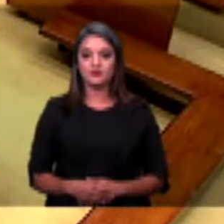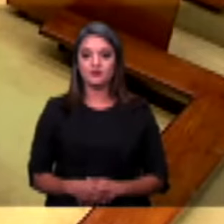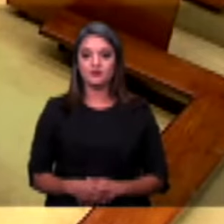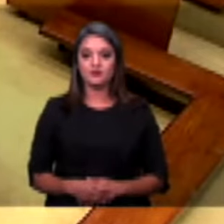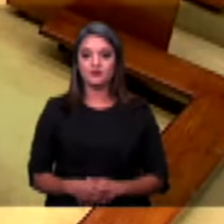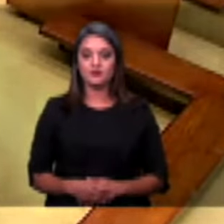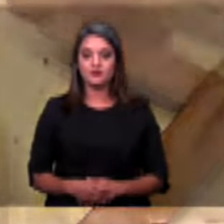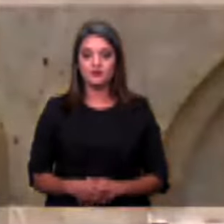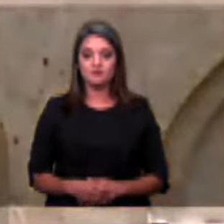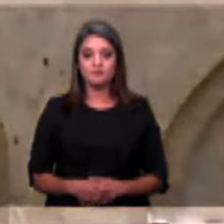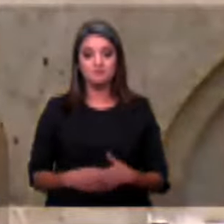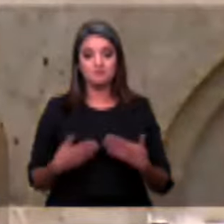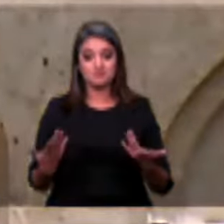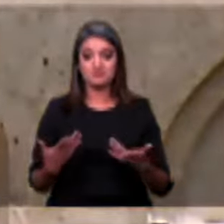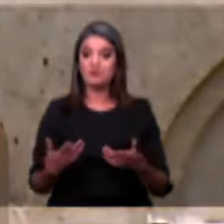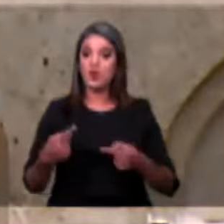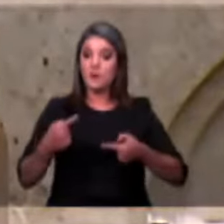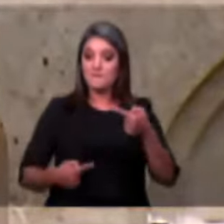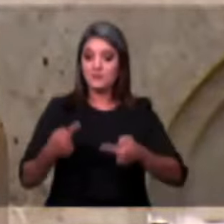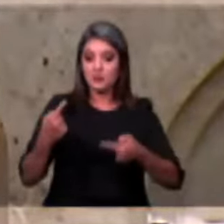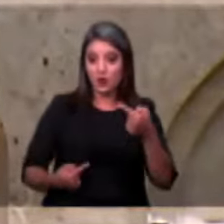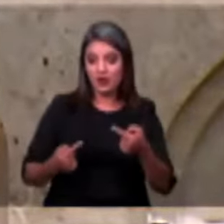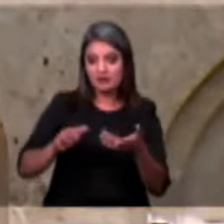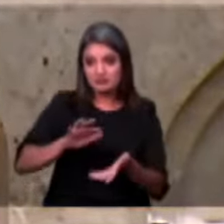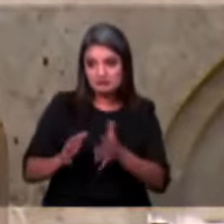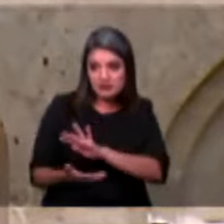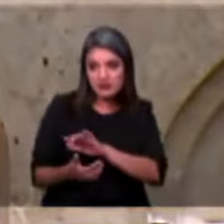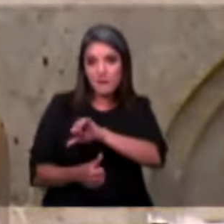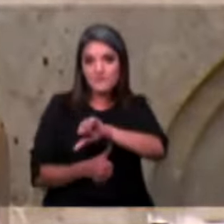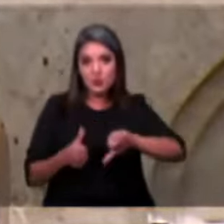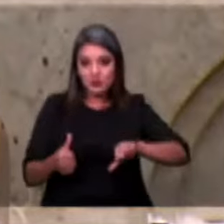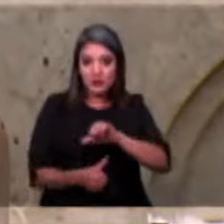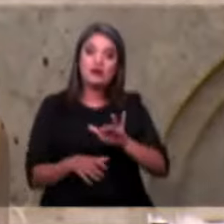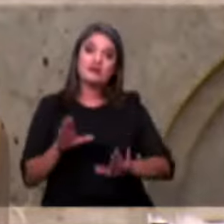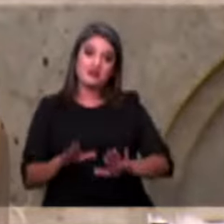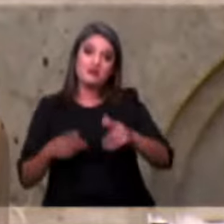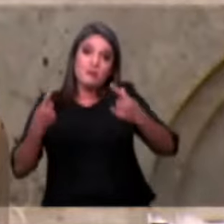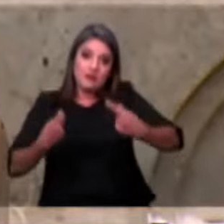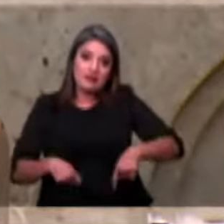As reformas políticas, quando necessárias, hão